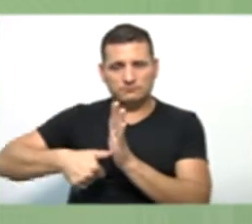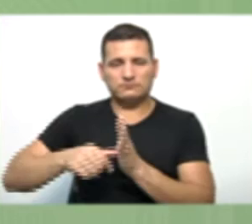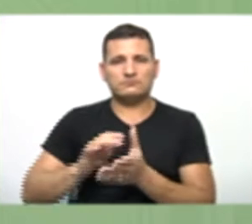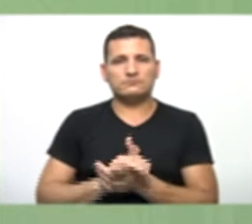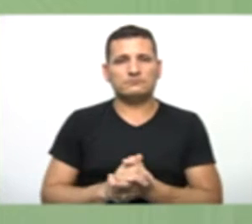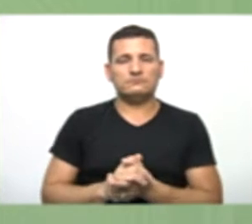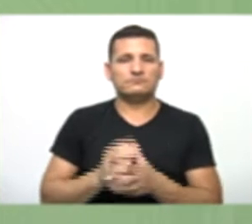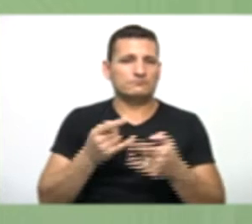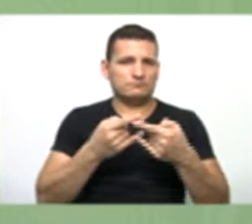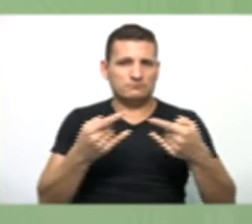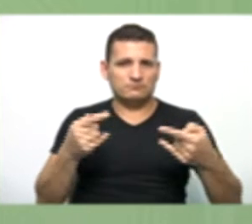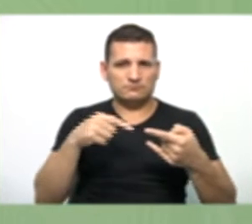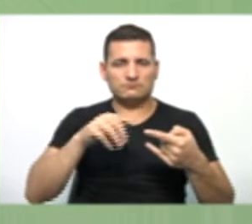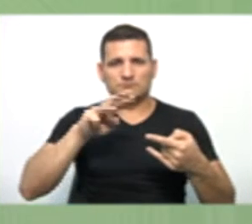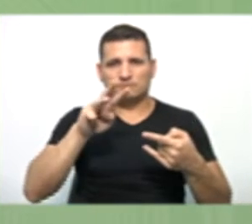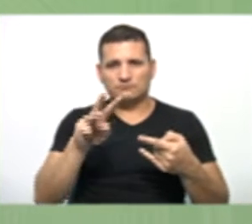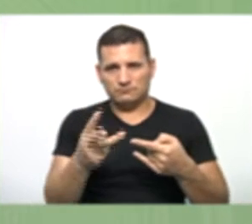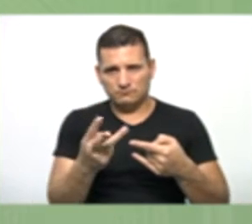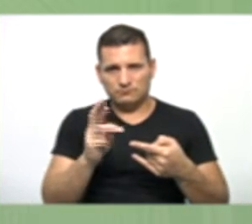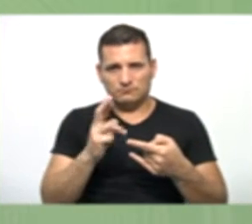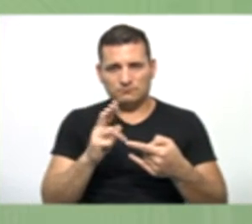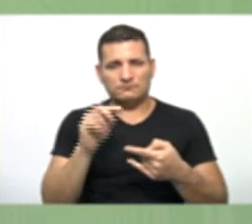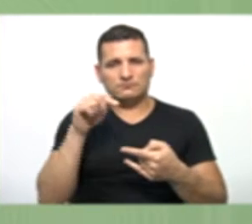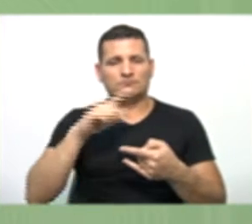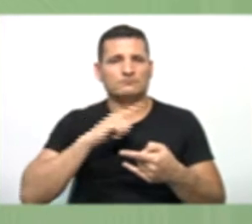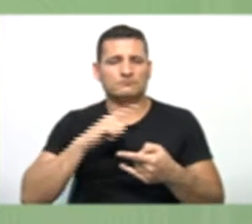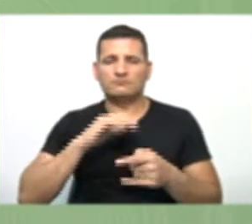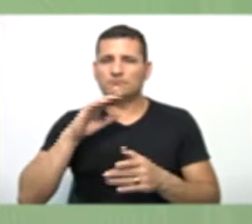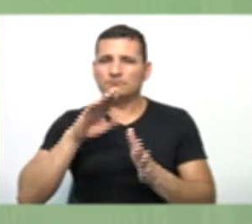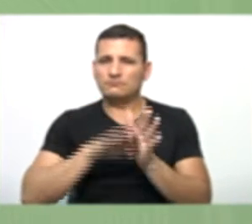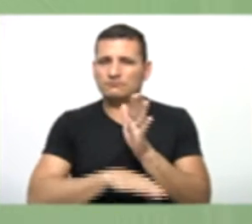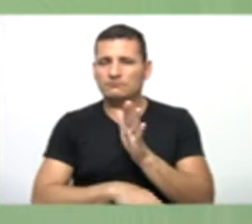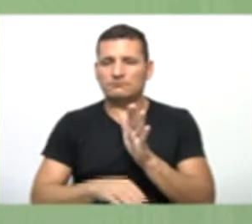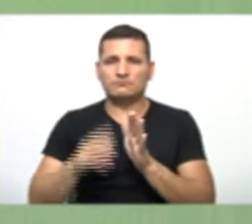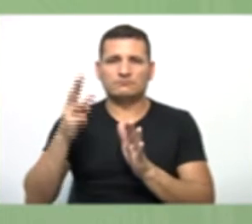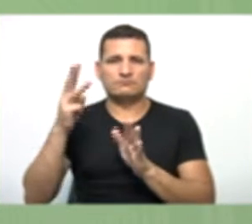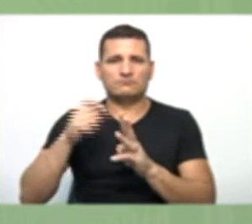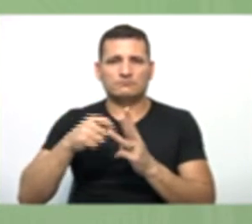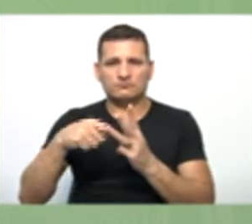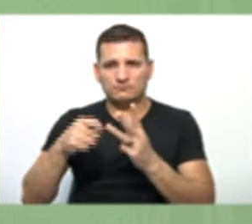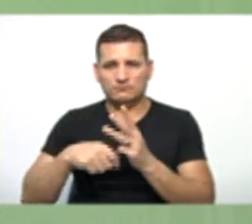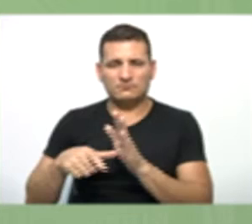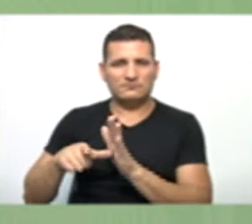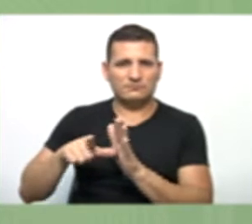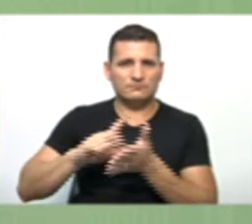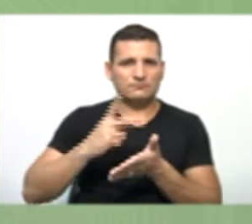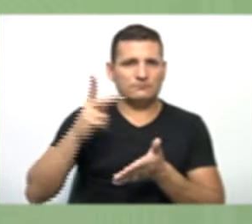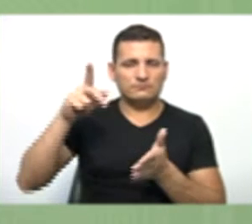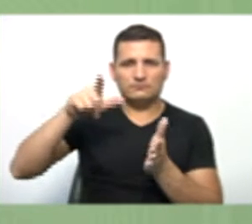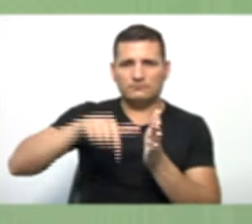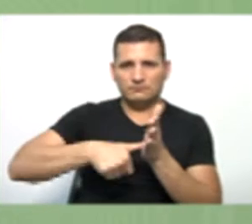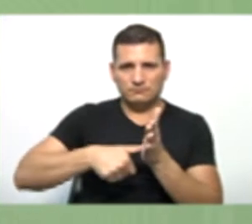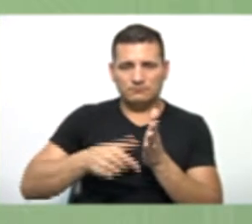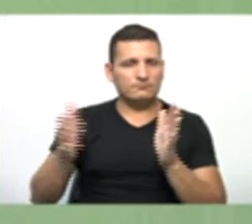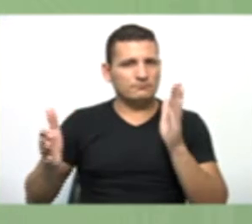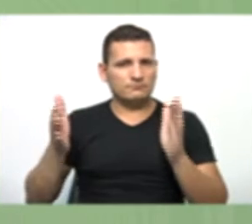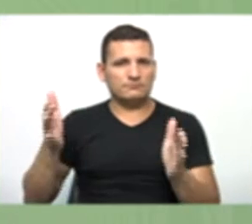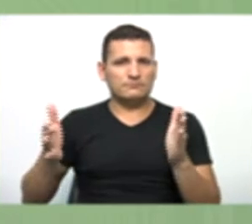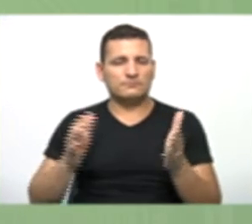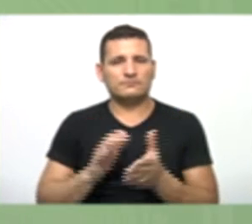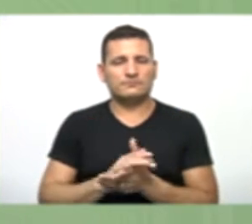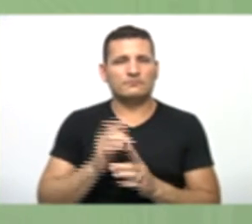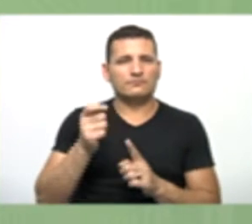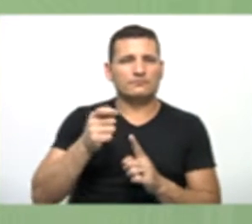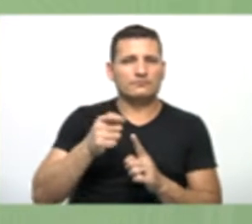de R$3.000 foi descontada 3 meses antes de seu vencimento a uma taxa de 2% ao mês.